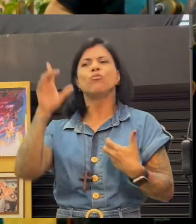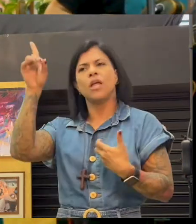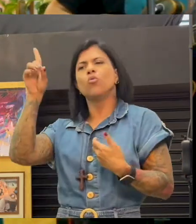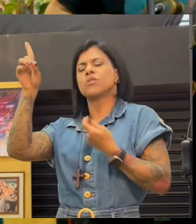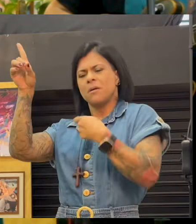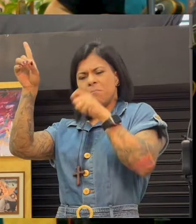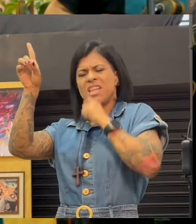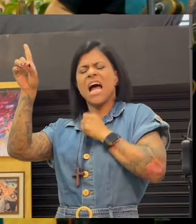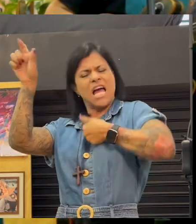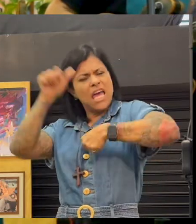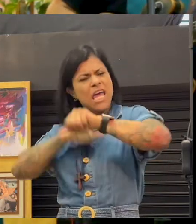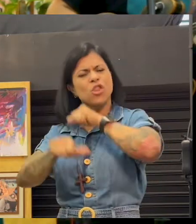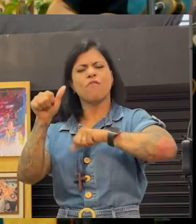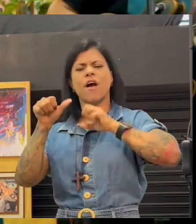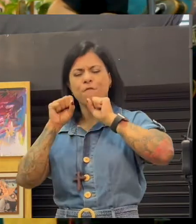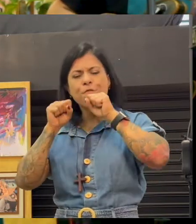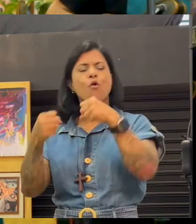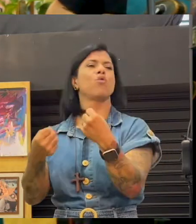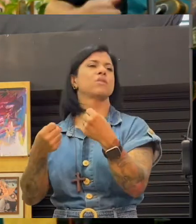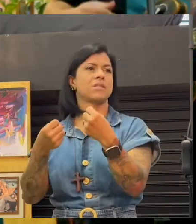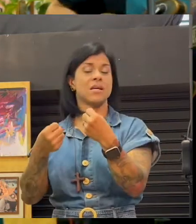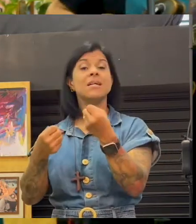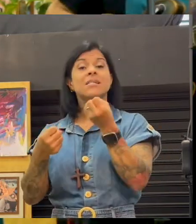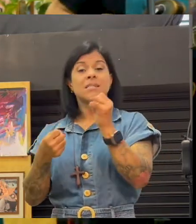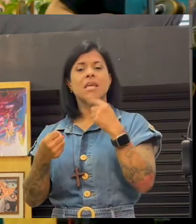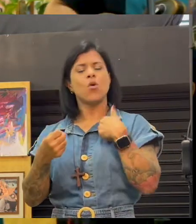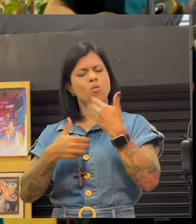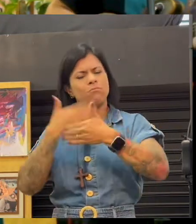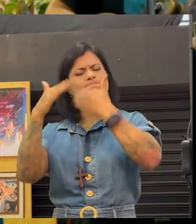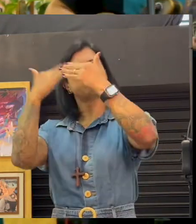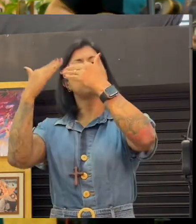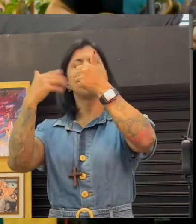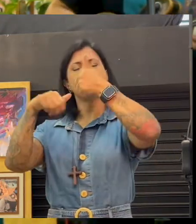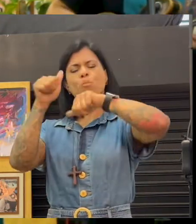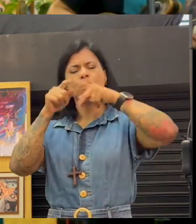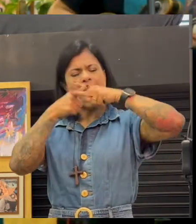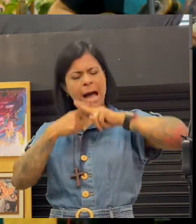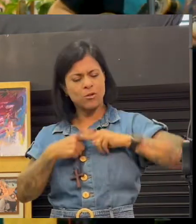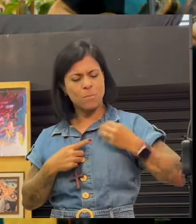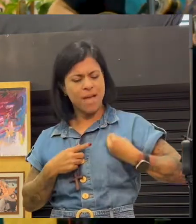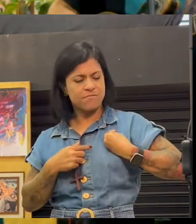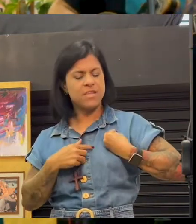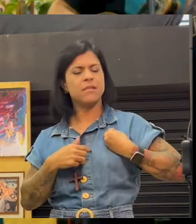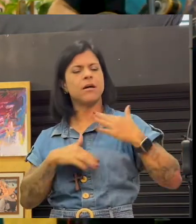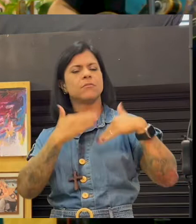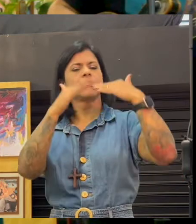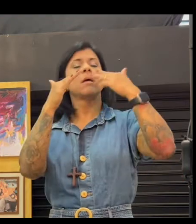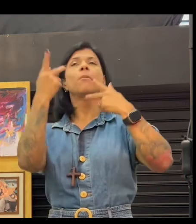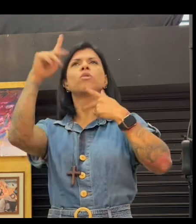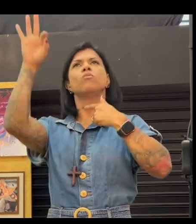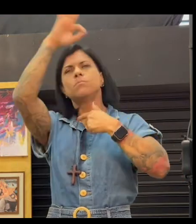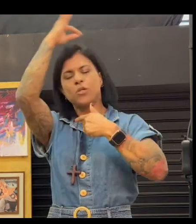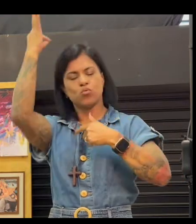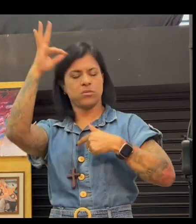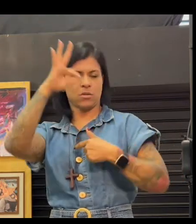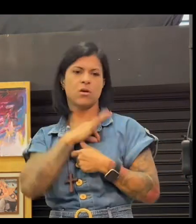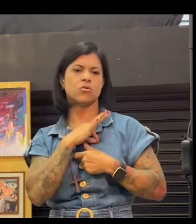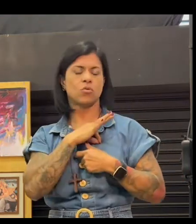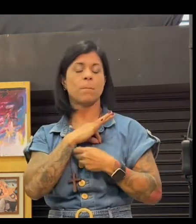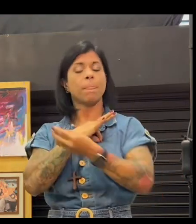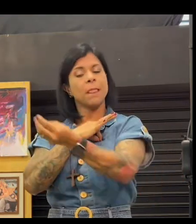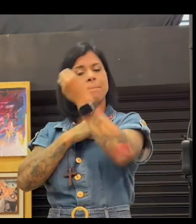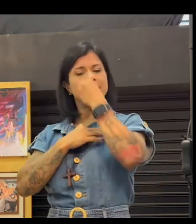À medida que construo e edifico, eu seja restaurado e edificado pelo teu espírito. Traga em